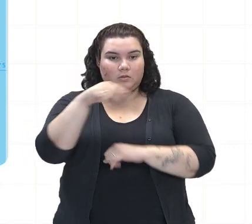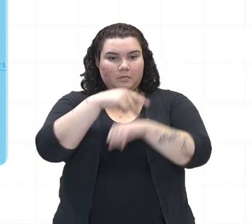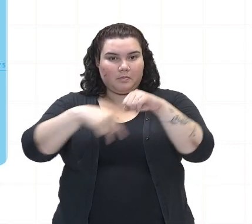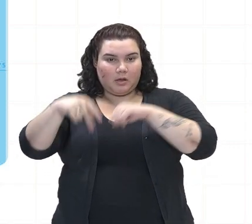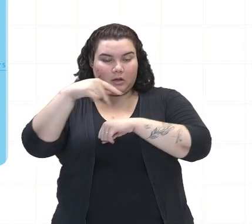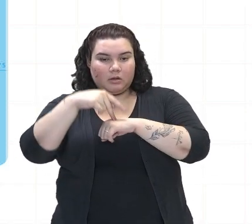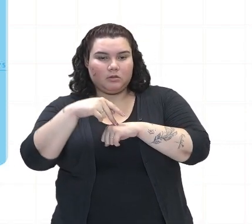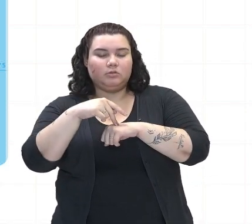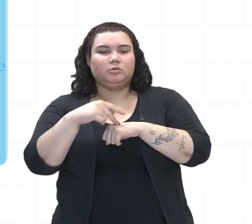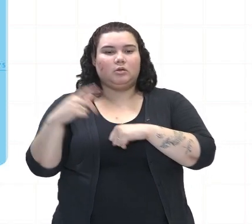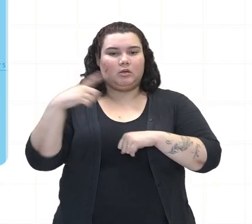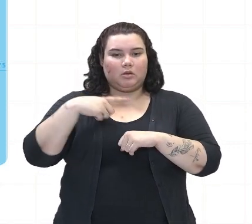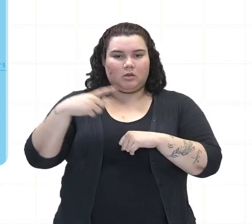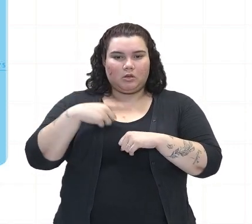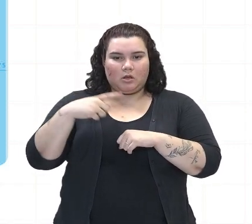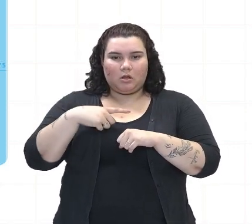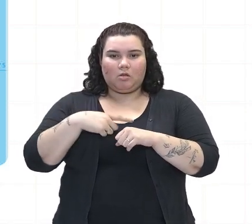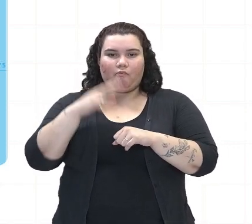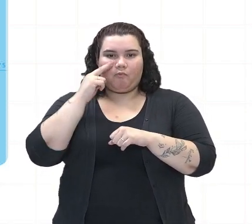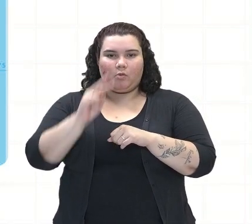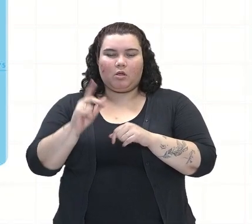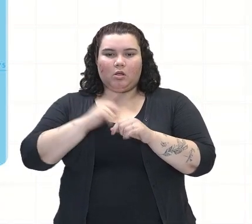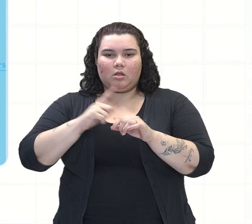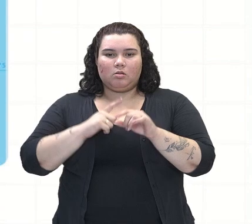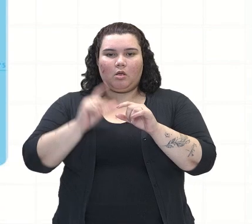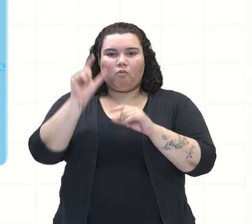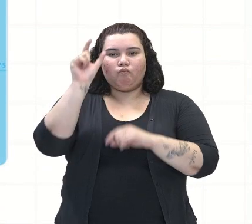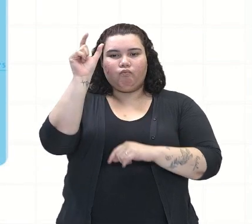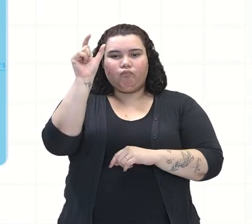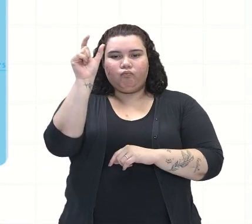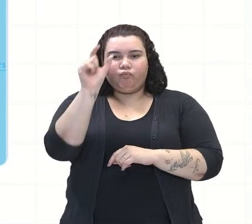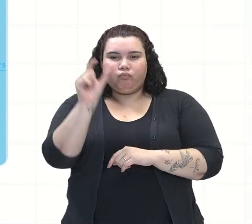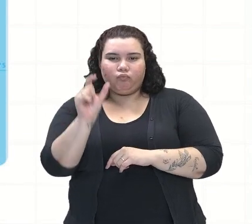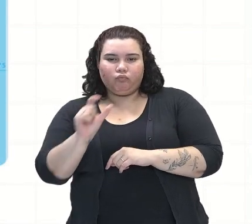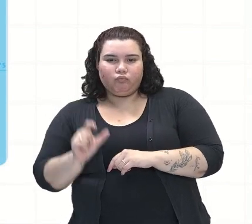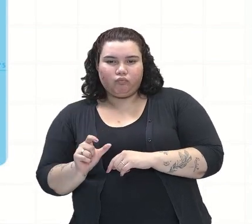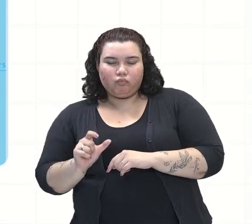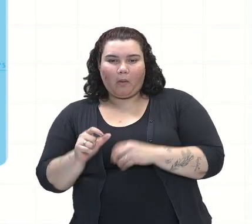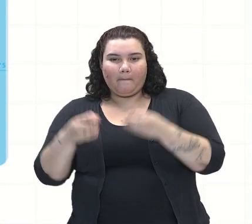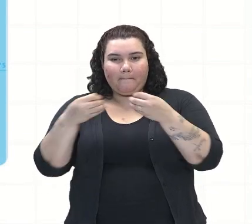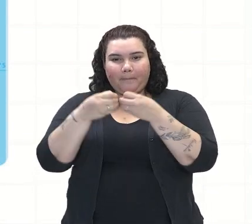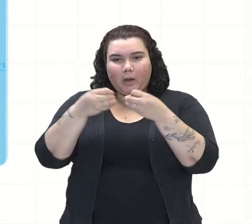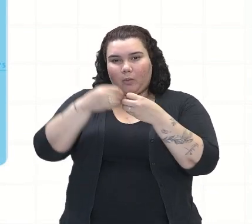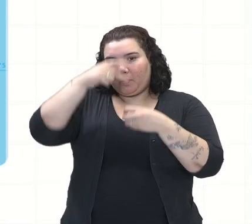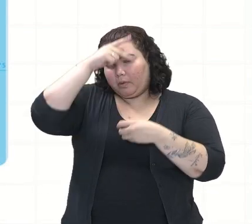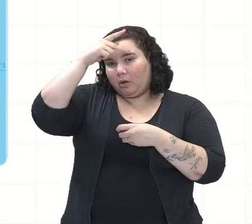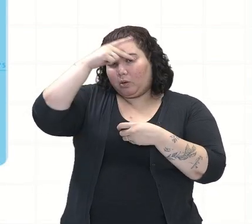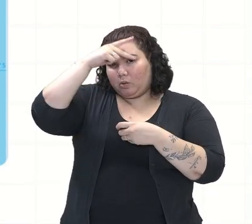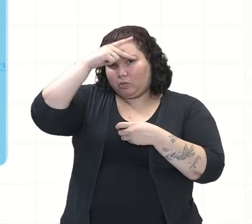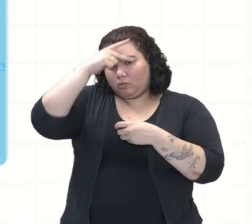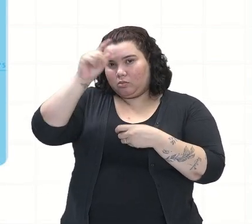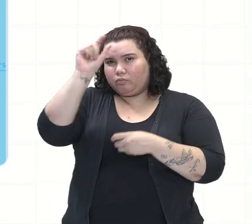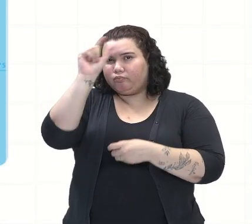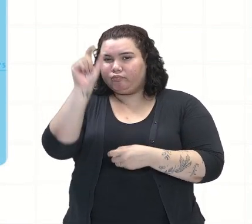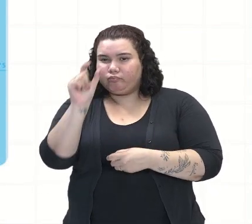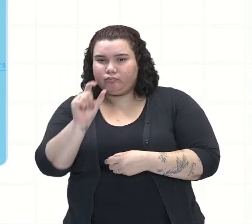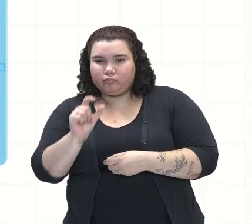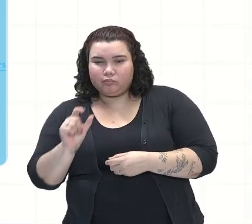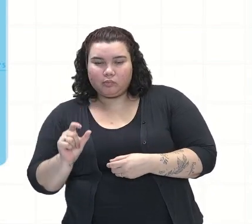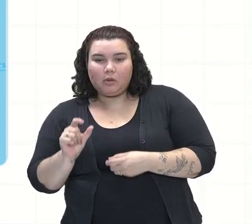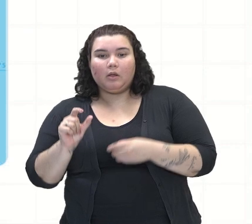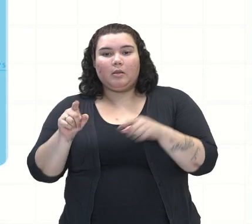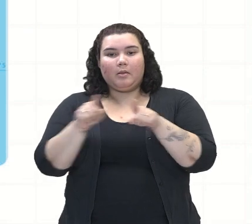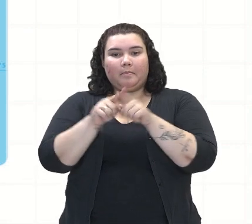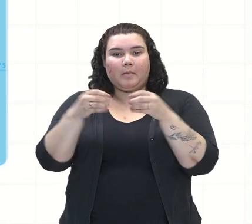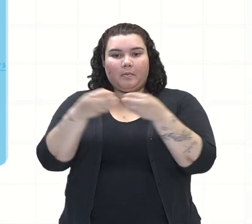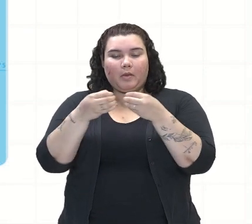dele ter esse formato aí largo, ele é colado ali com o Peru lá em cima, né? E com a Bolívia,